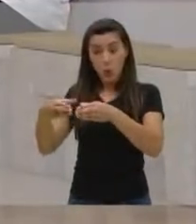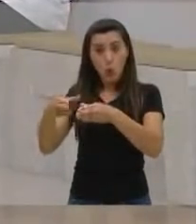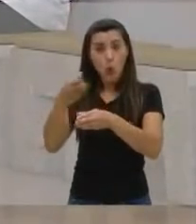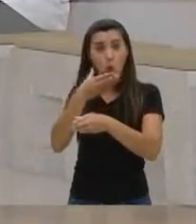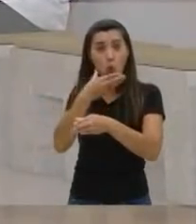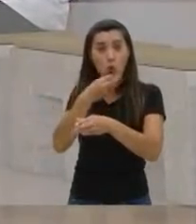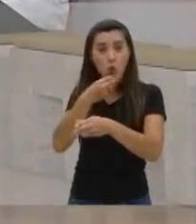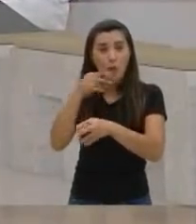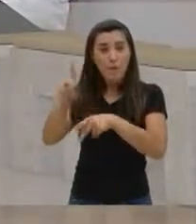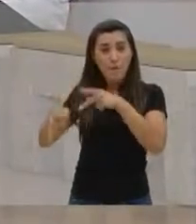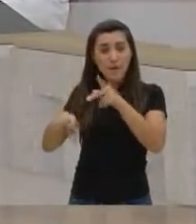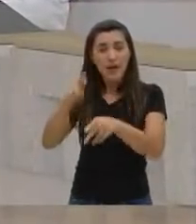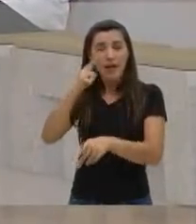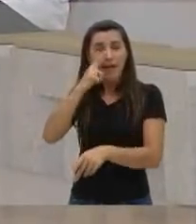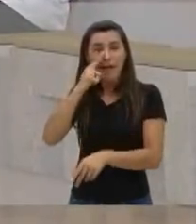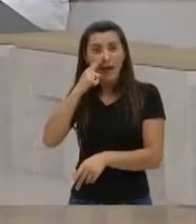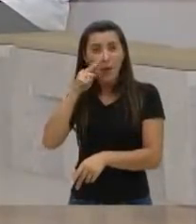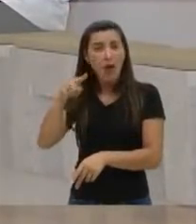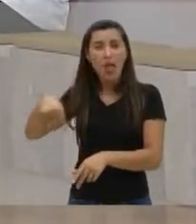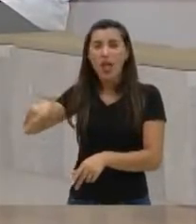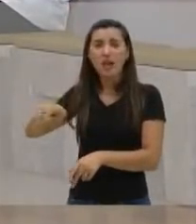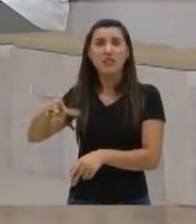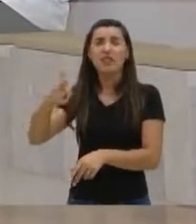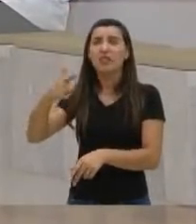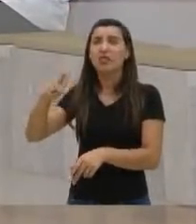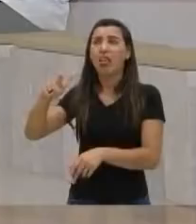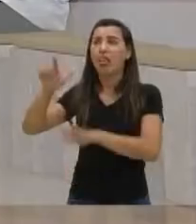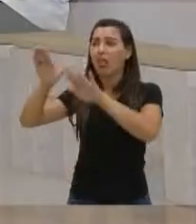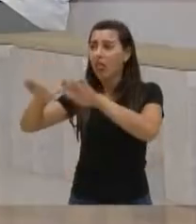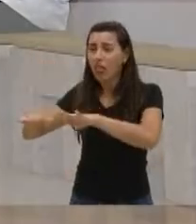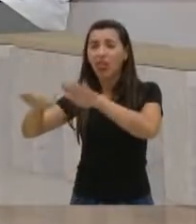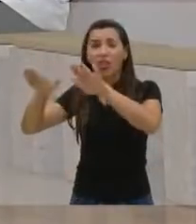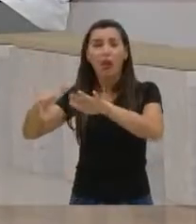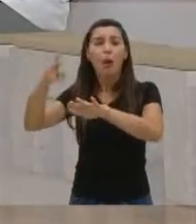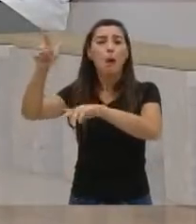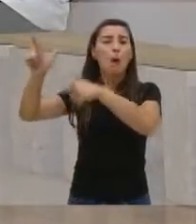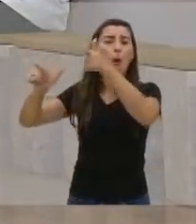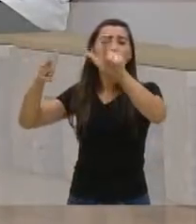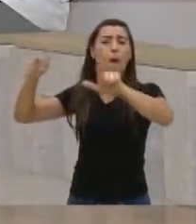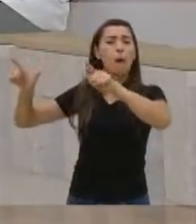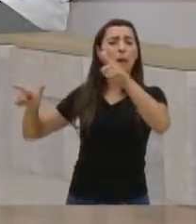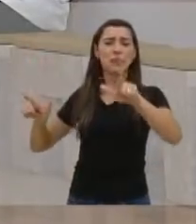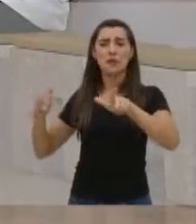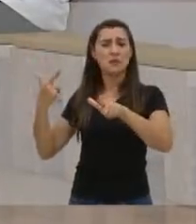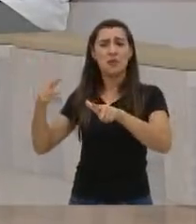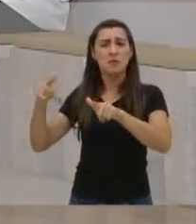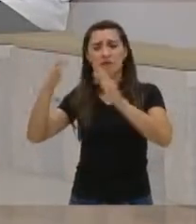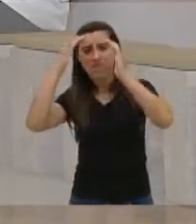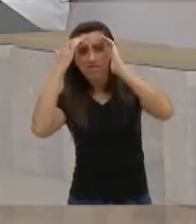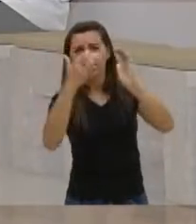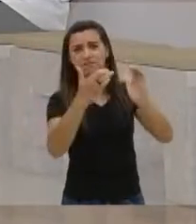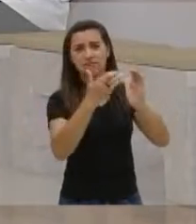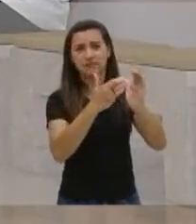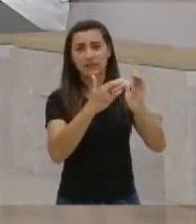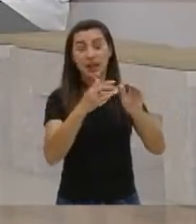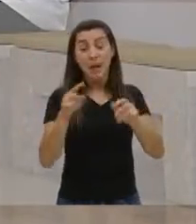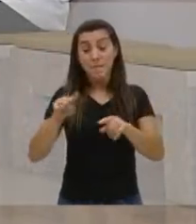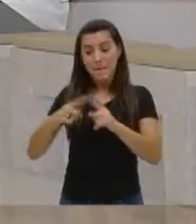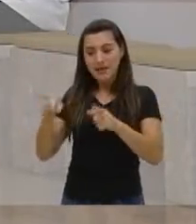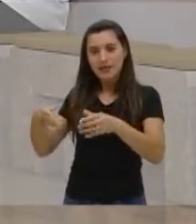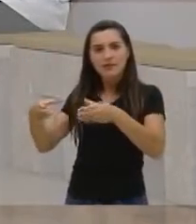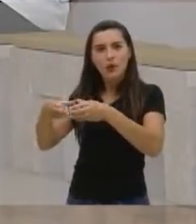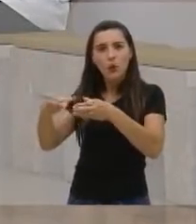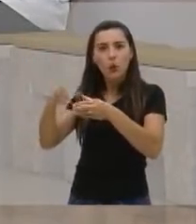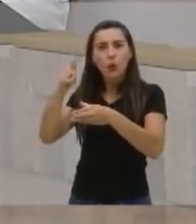eram pagãos, acreditavam nos deuses pagãos, que haviam se convertido para